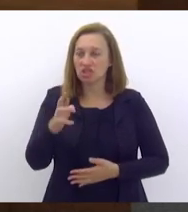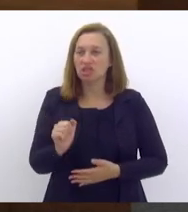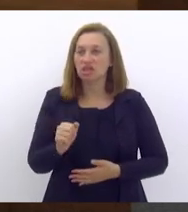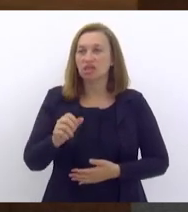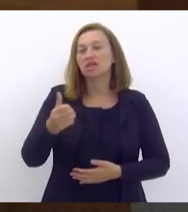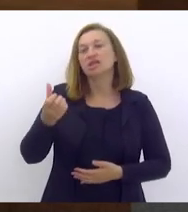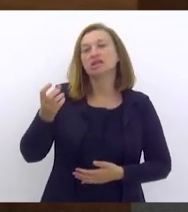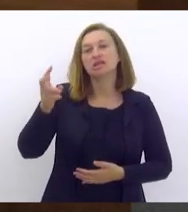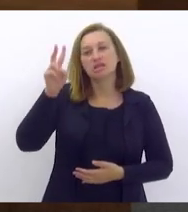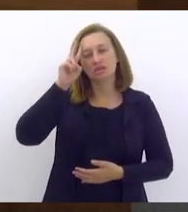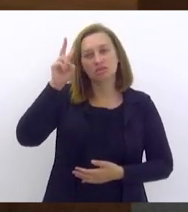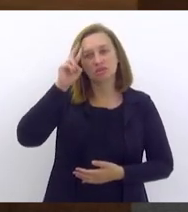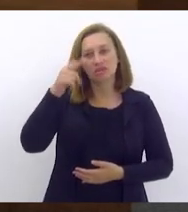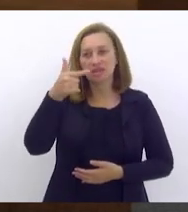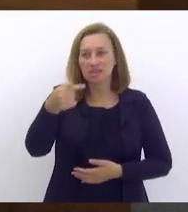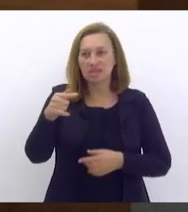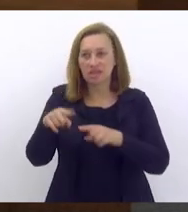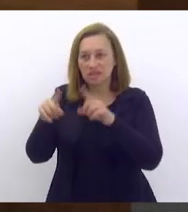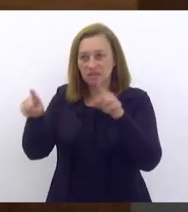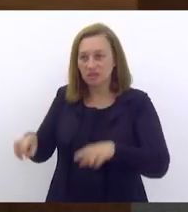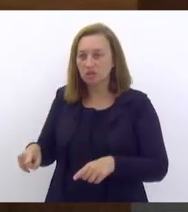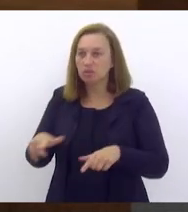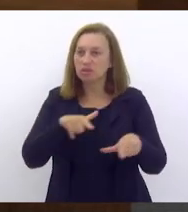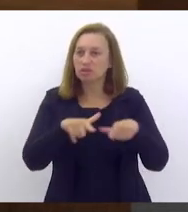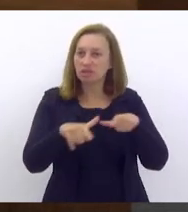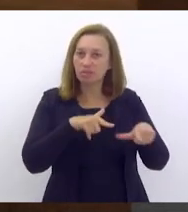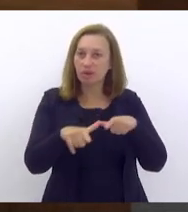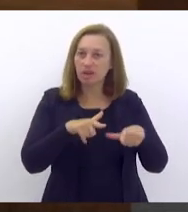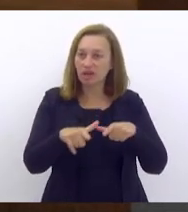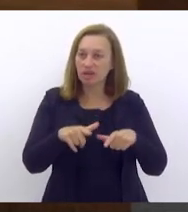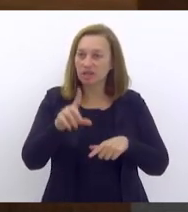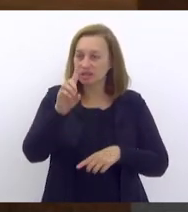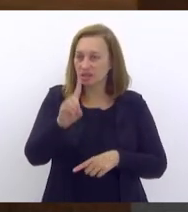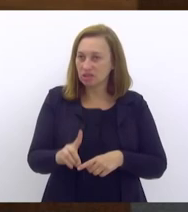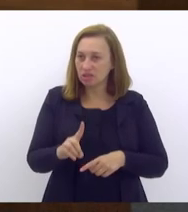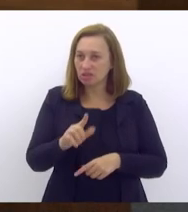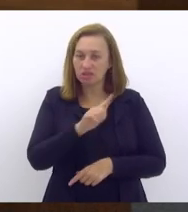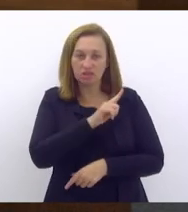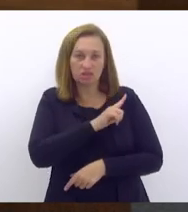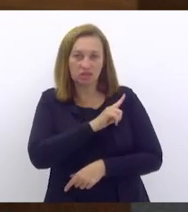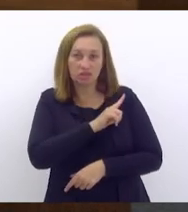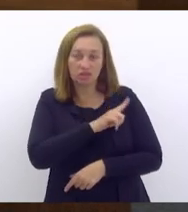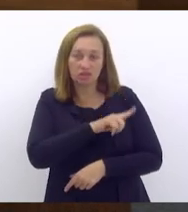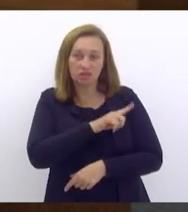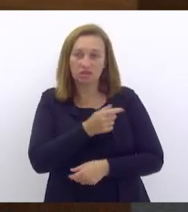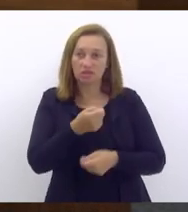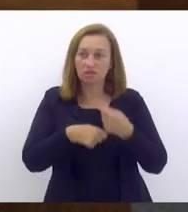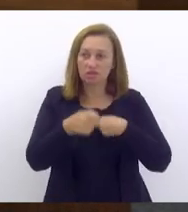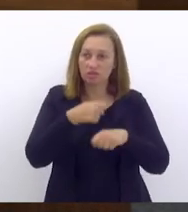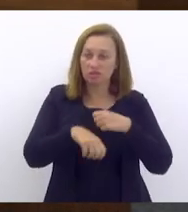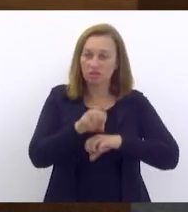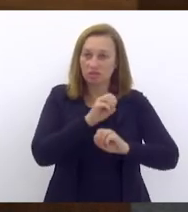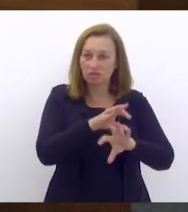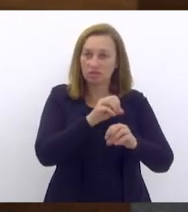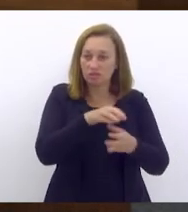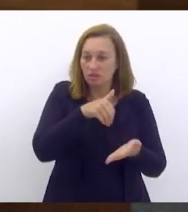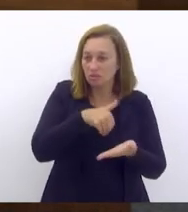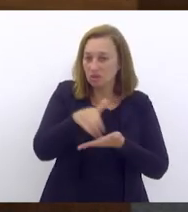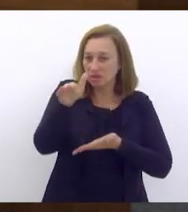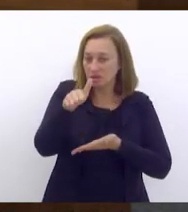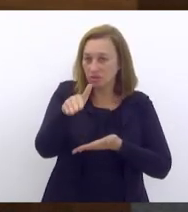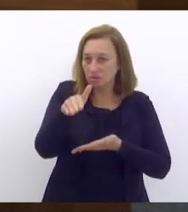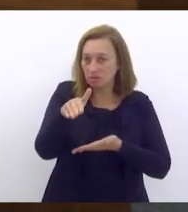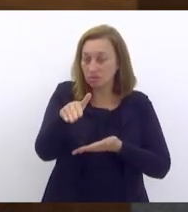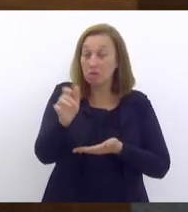7 servidores que trabalhavam em diretorias regionais administrativas da Secretaria de Educação foram mandados embora, e